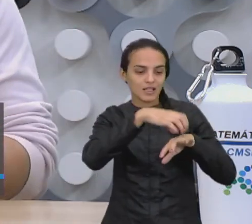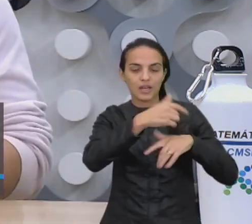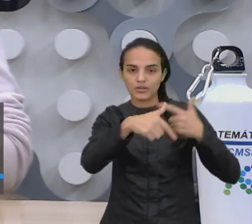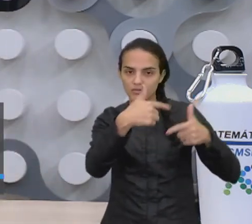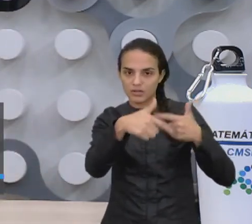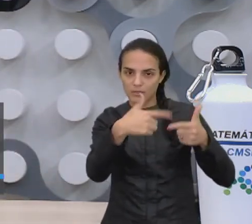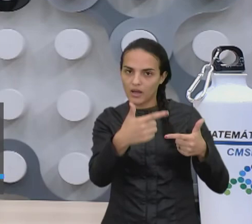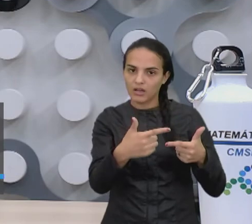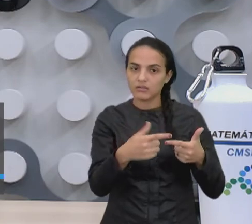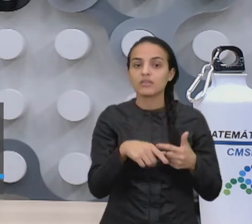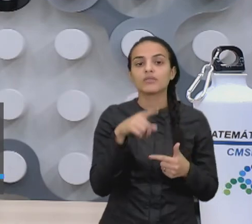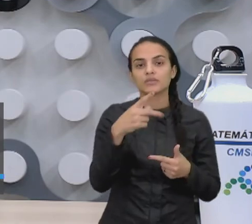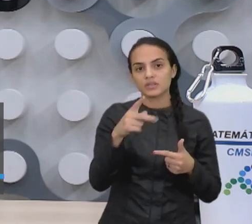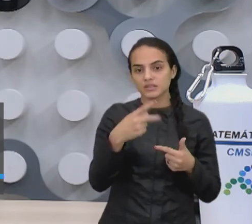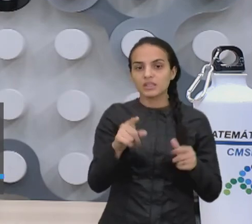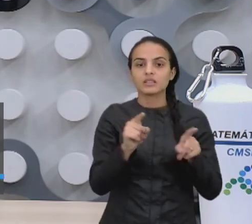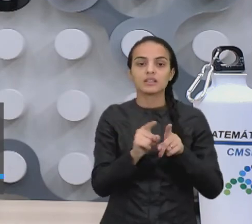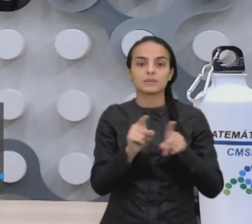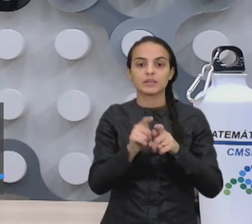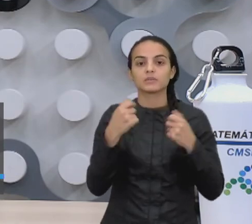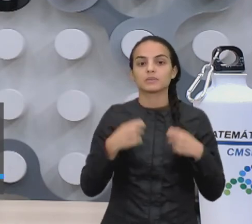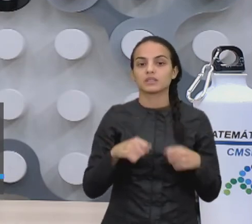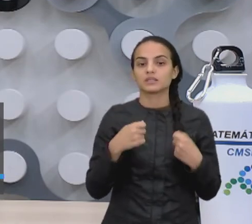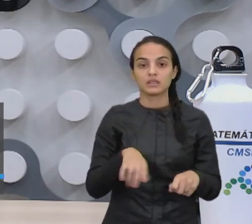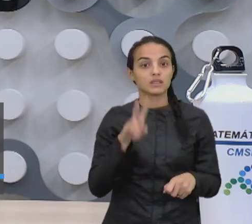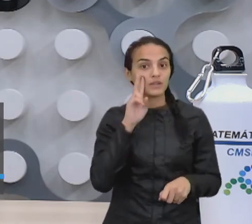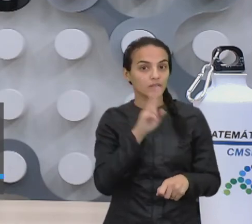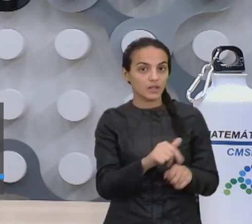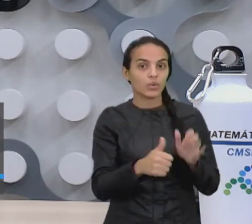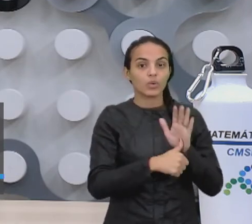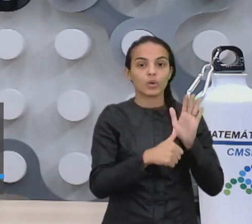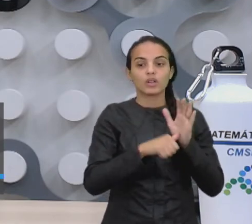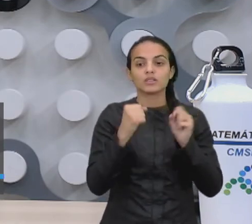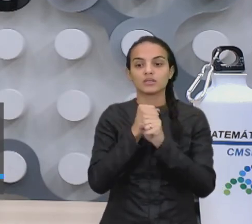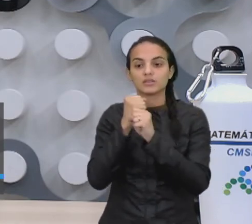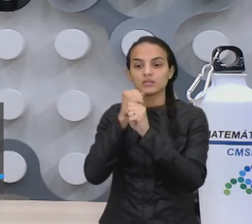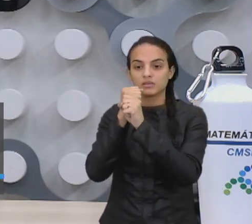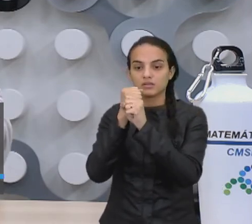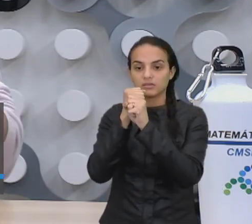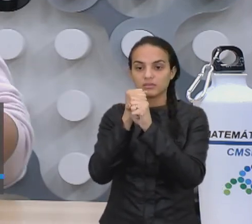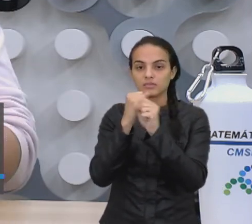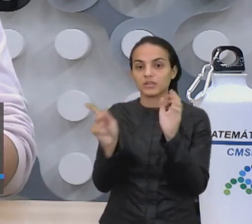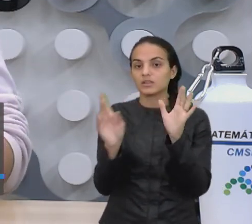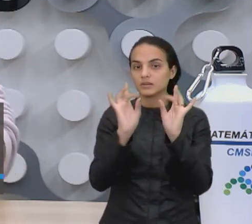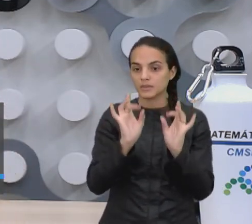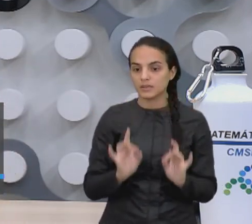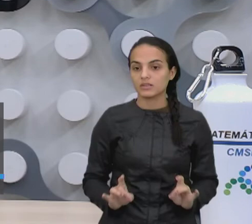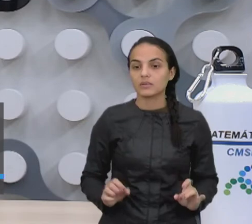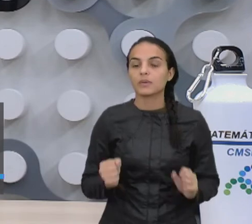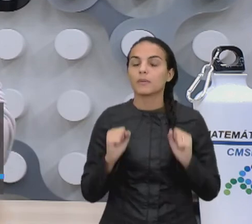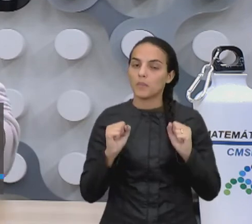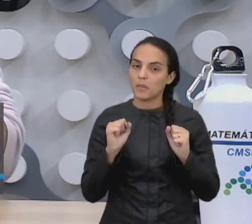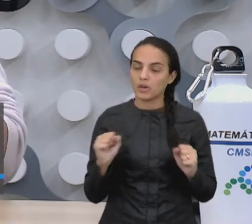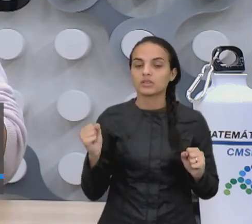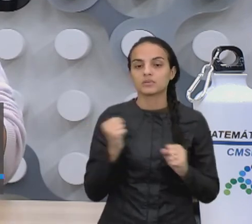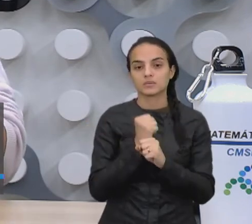serviço, você também tem que olhar o Código de Obras e Edificações para construir